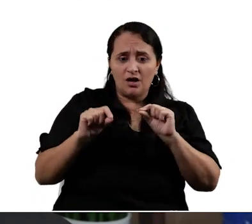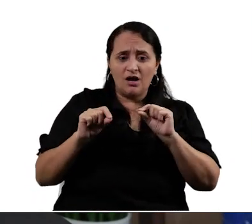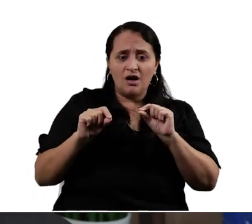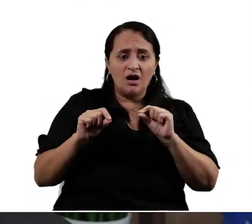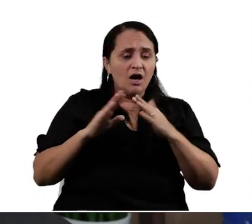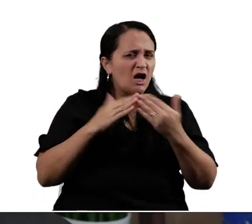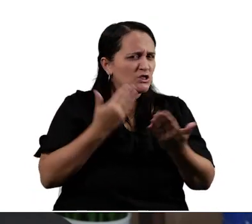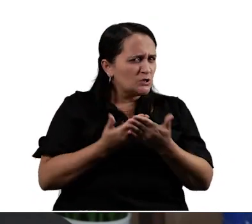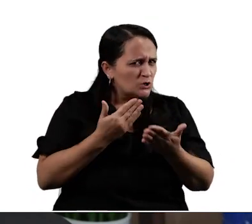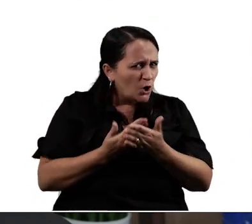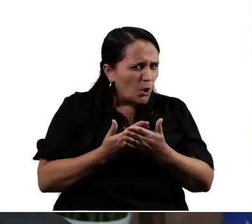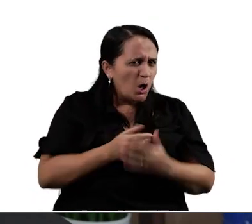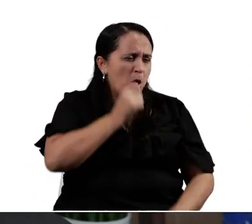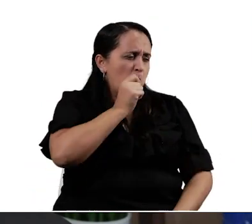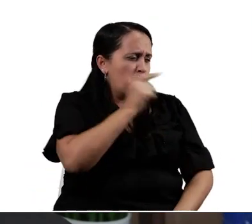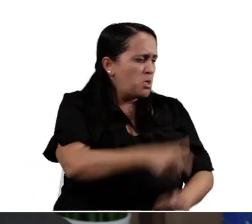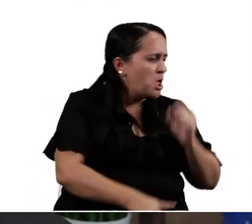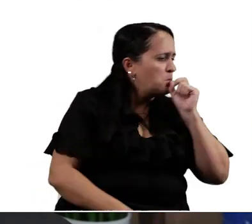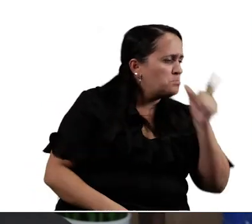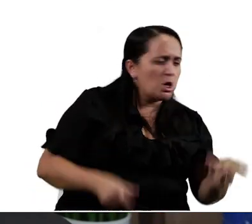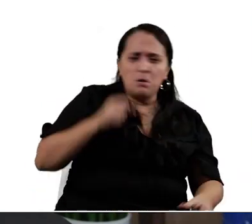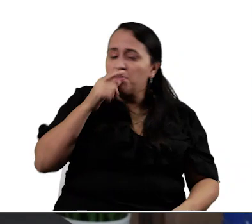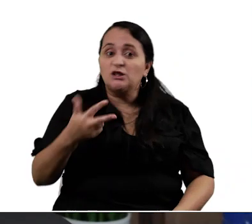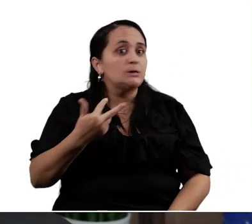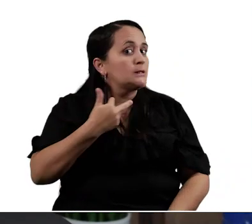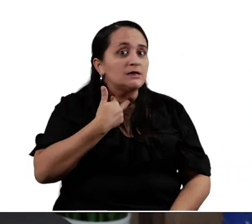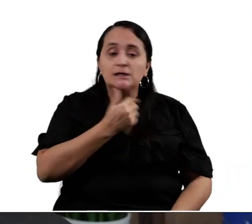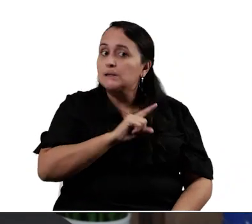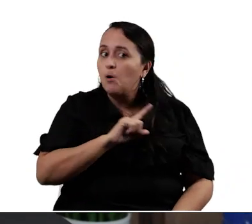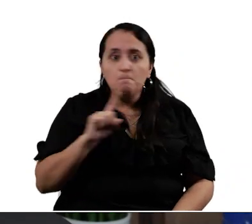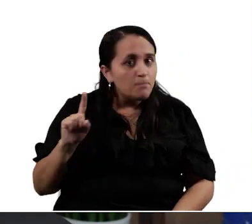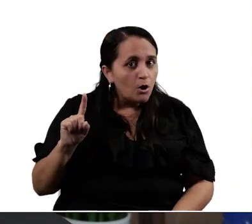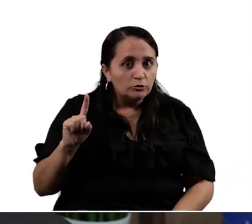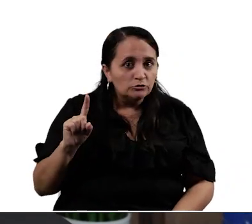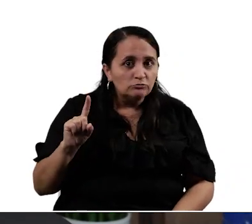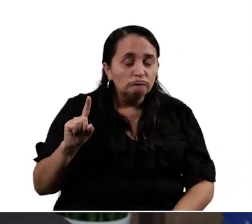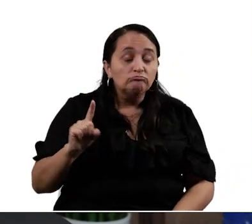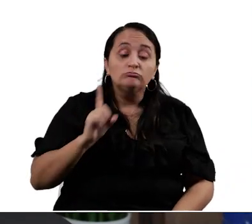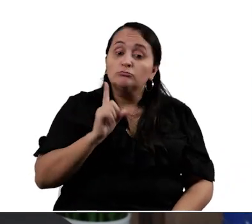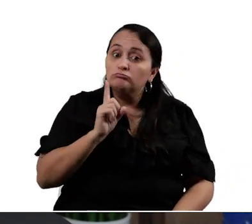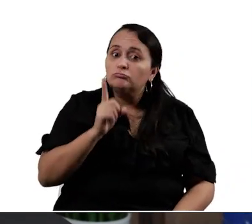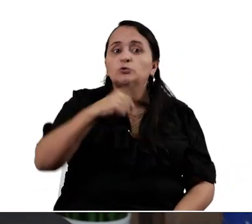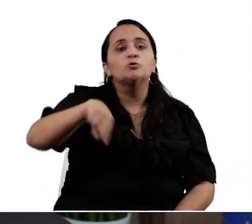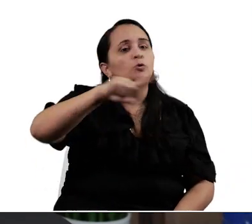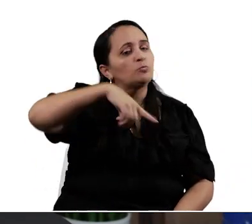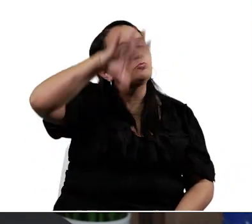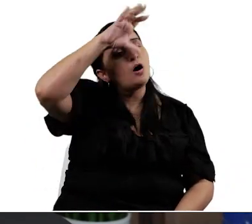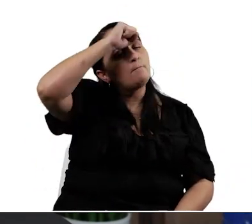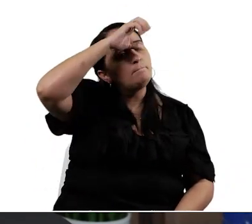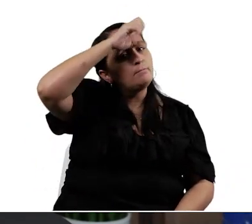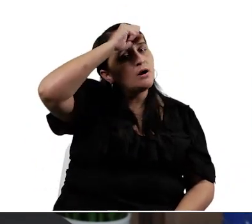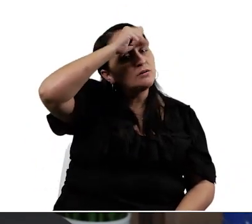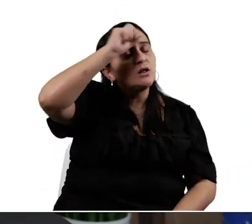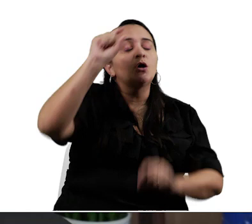escola apelidos e ofensas a colegas. Vamos aprender de uma vez por todas que o que nos faz únicos e